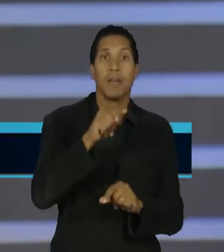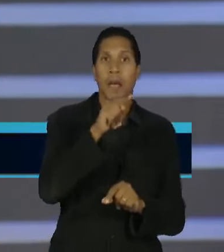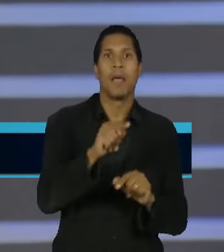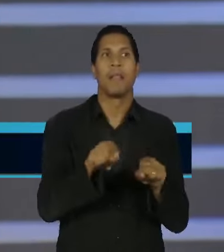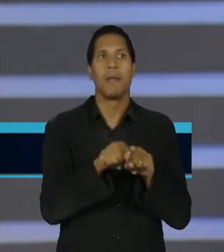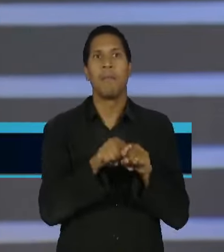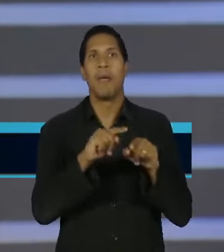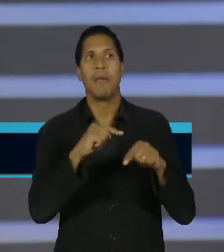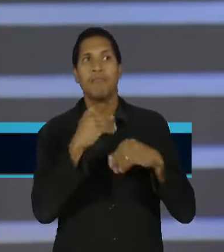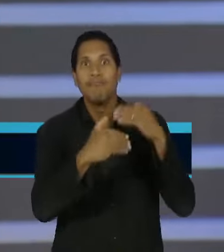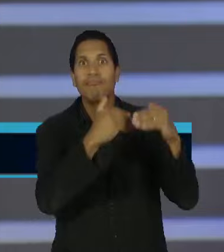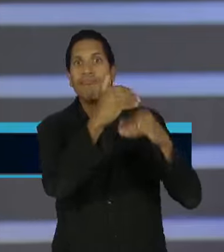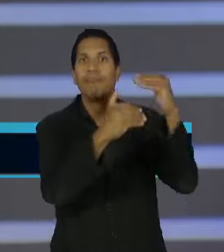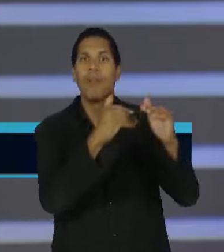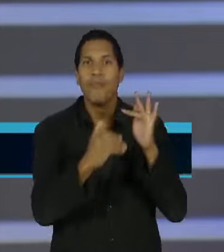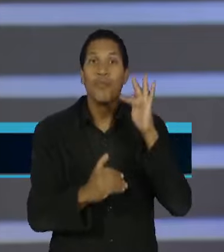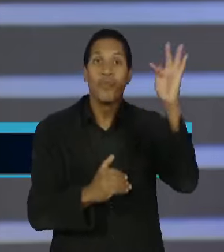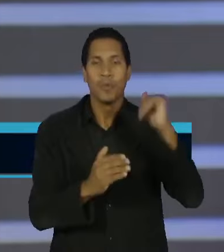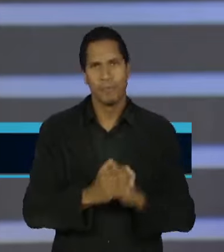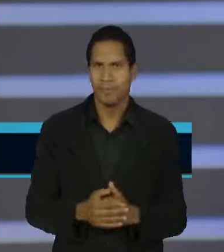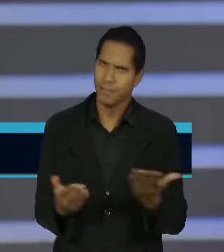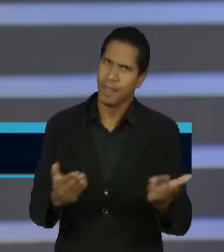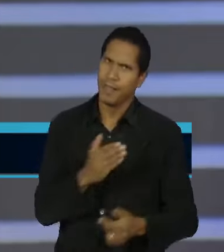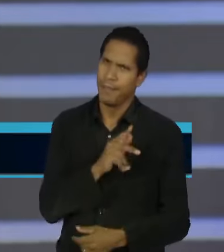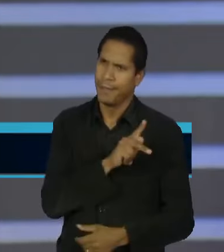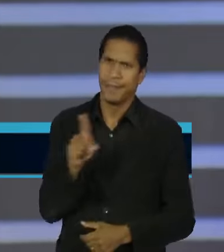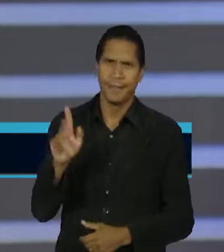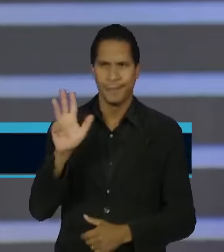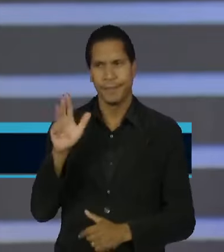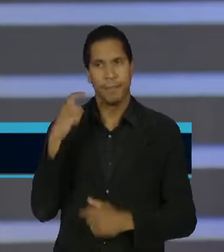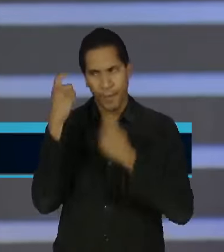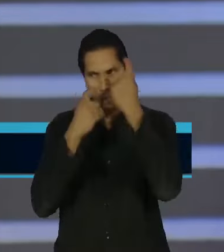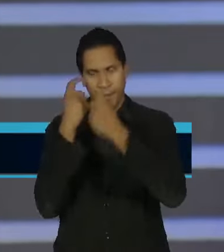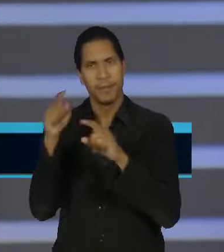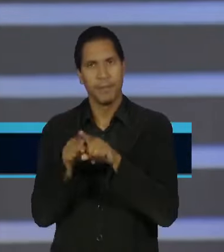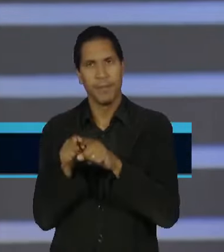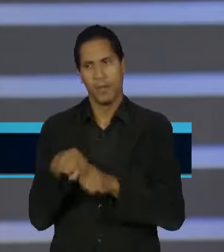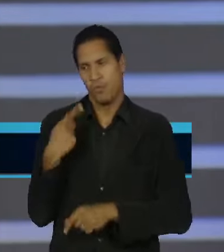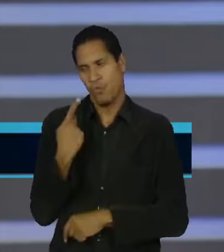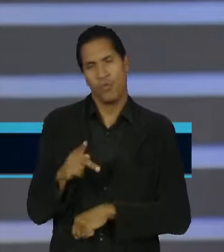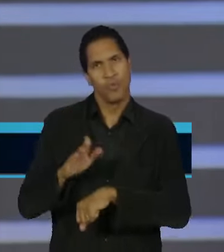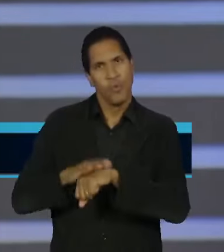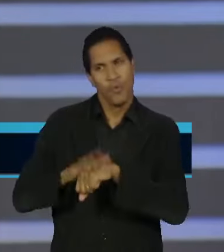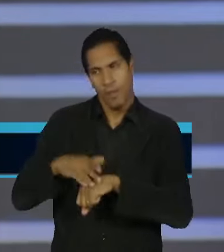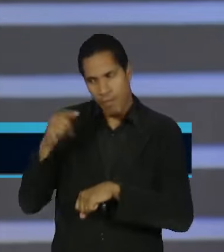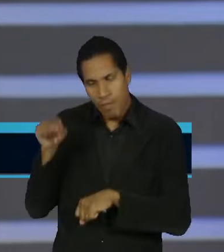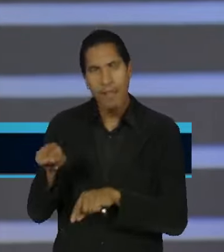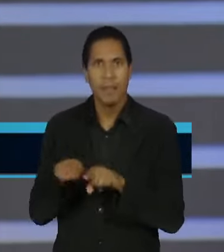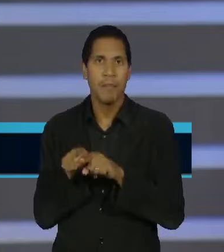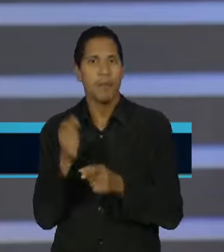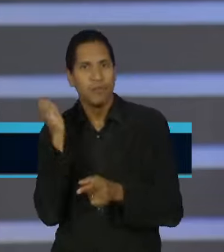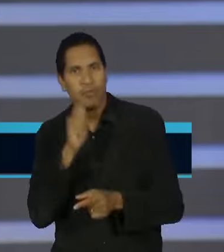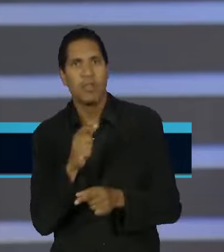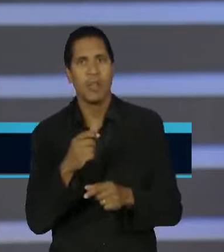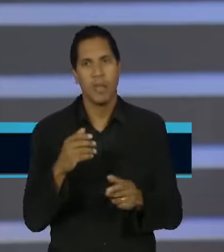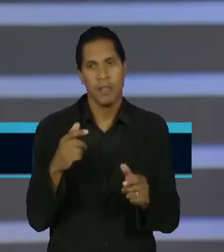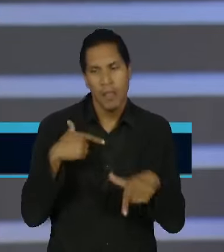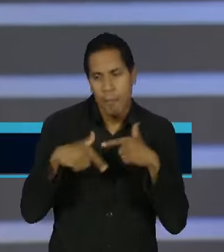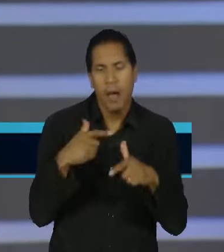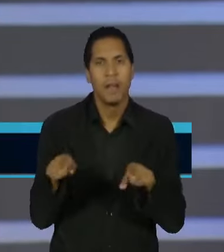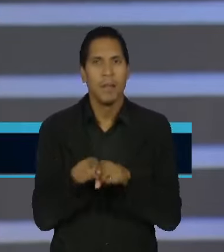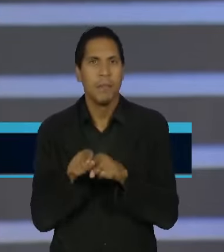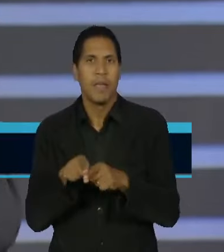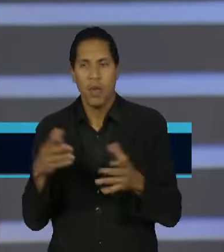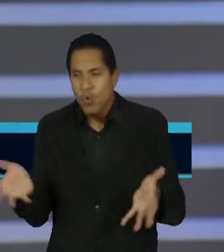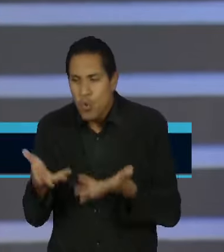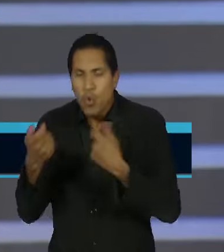preocupado também com o governo dele ele quer que esse recurso dentro do PAC para gerar emprego para acionar a economia para não deixar o PIB